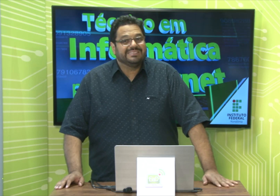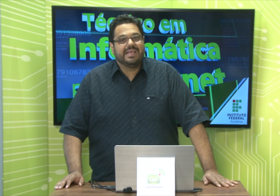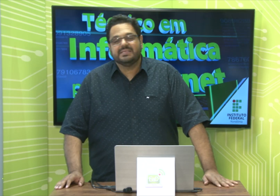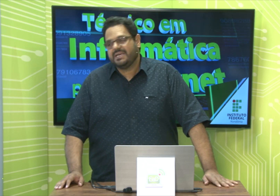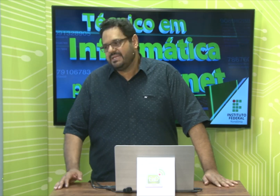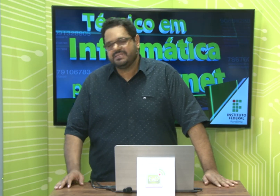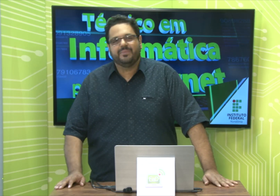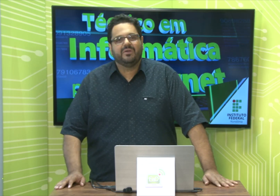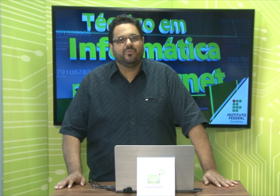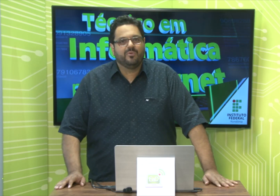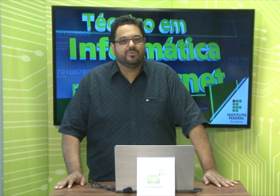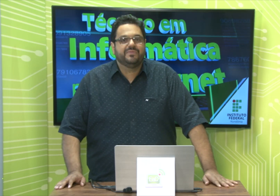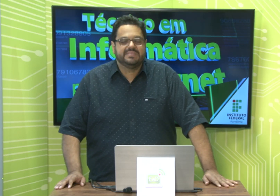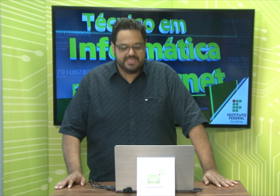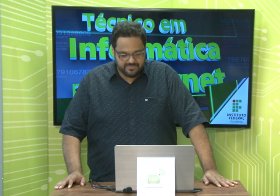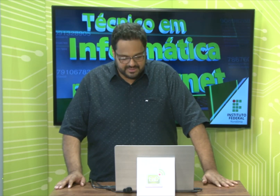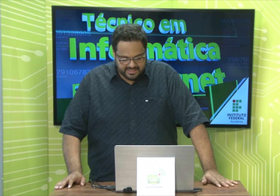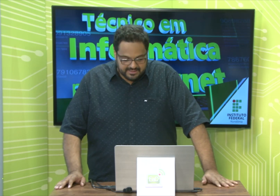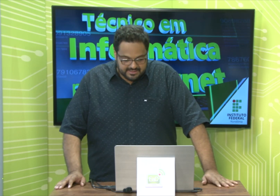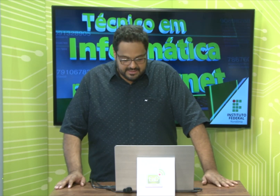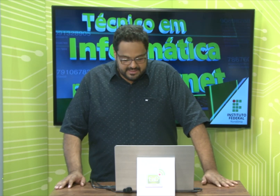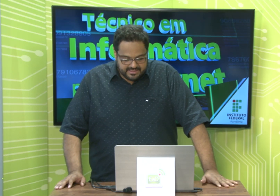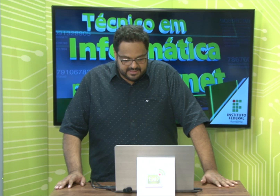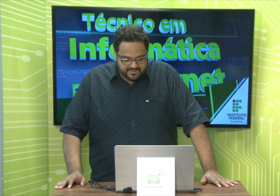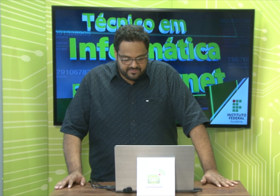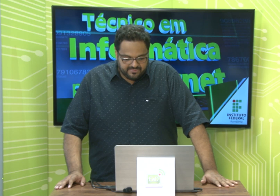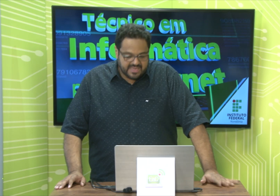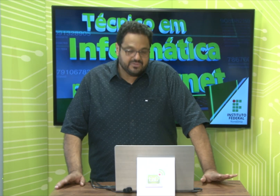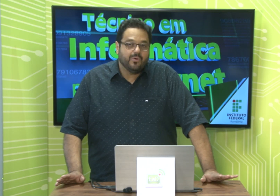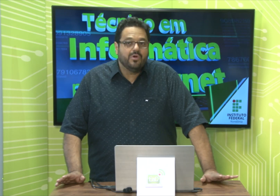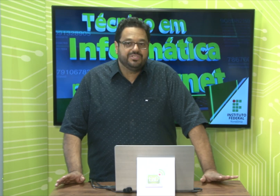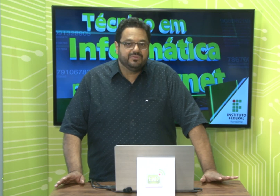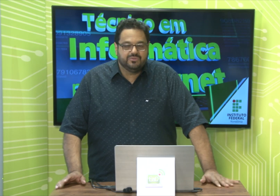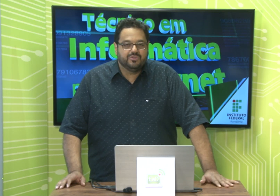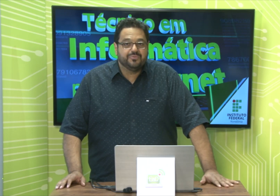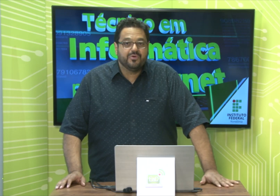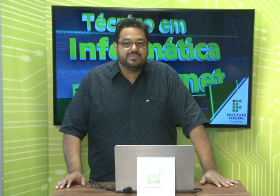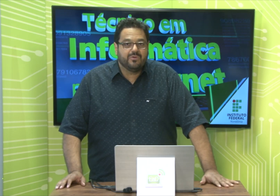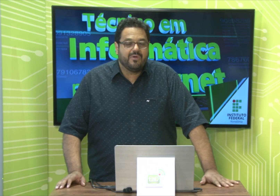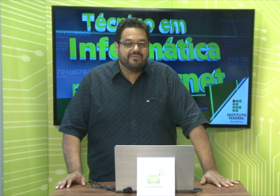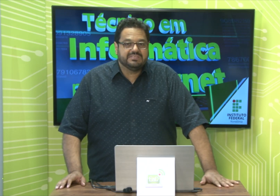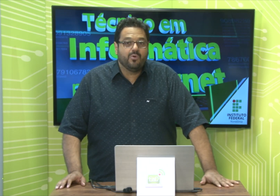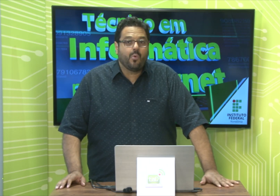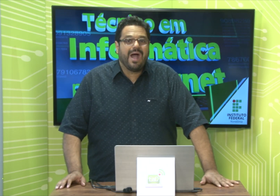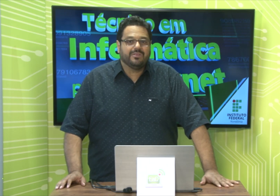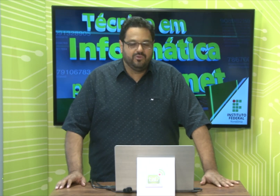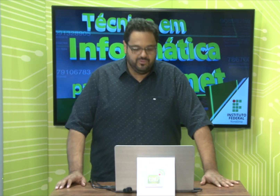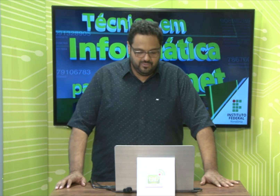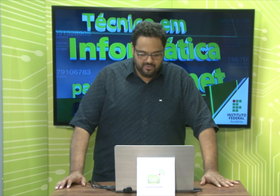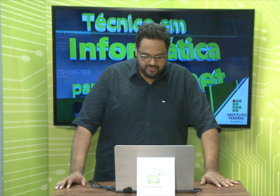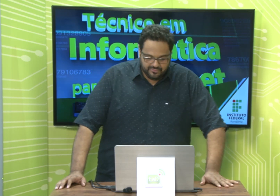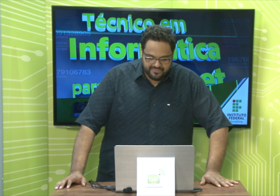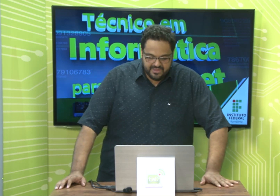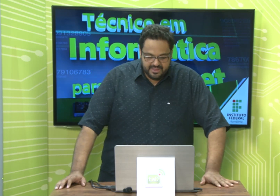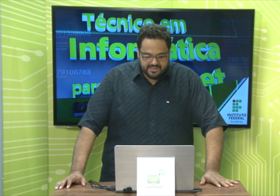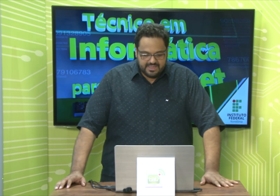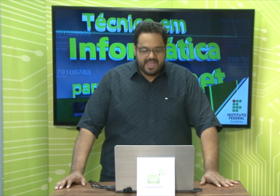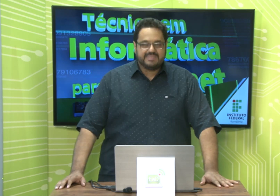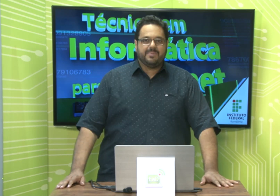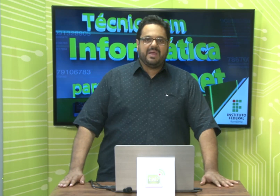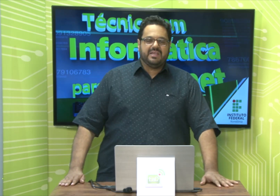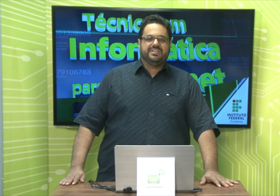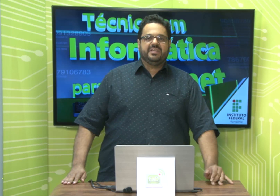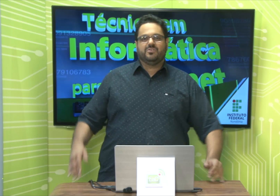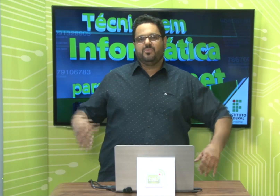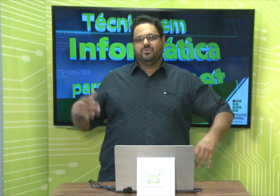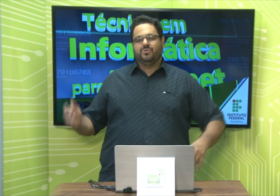foi recém-lançado essa semana um Bluetooth 5, tá? Então, mas hoje os notebooks estão com a versão 4 do Bluetooth.